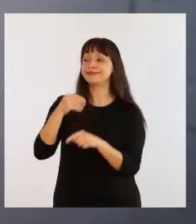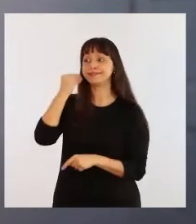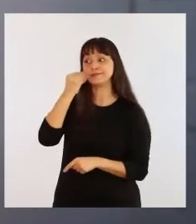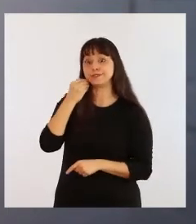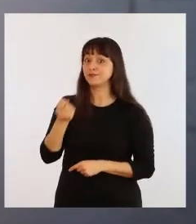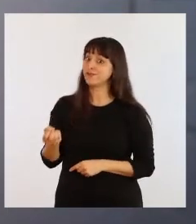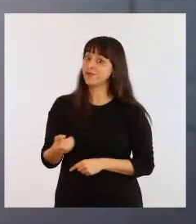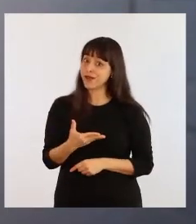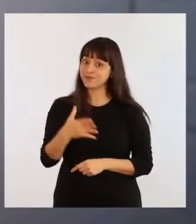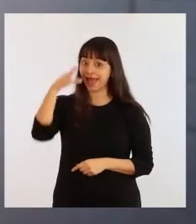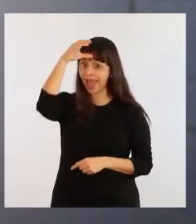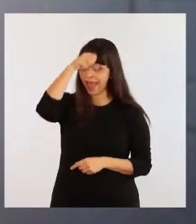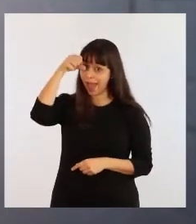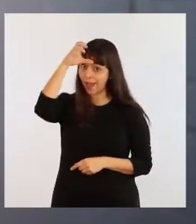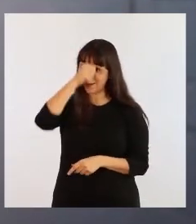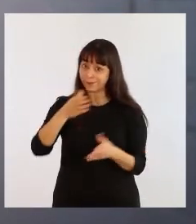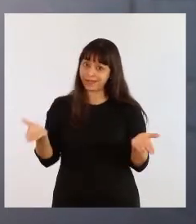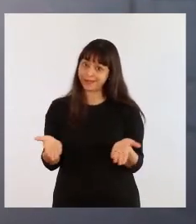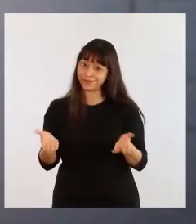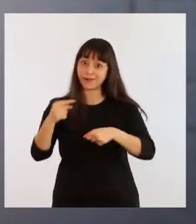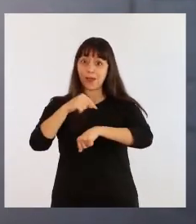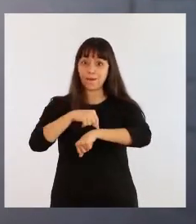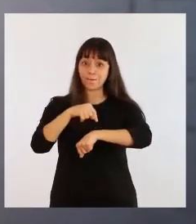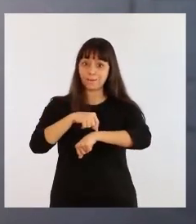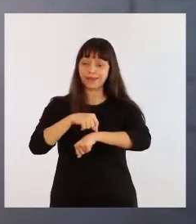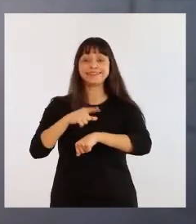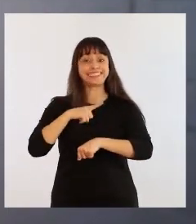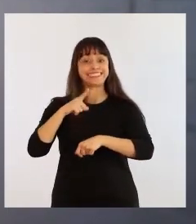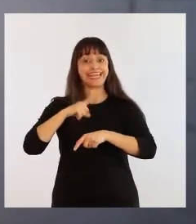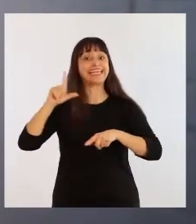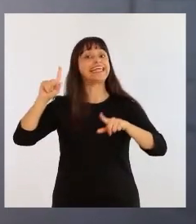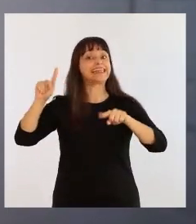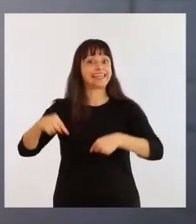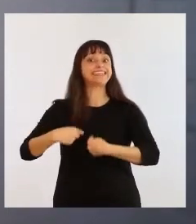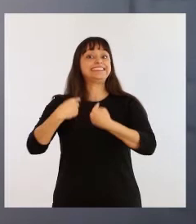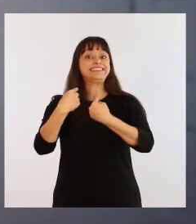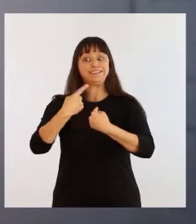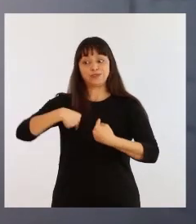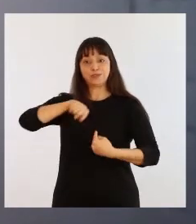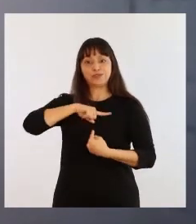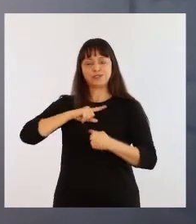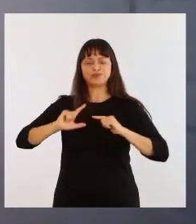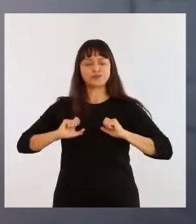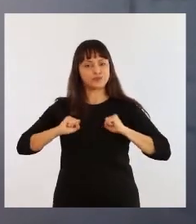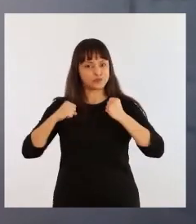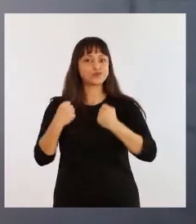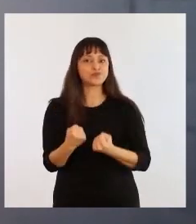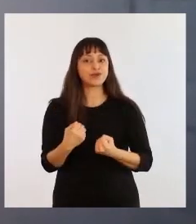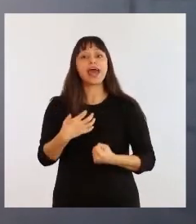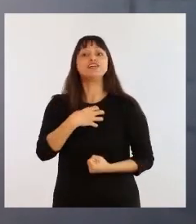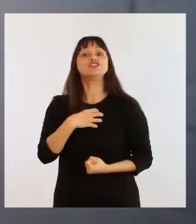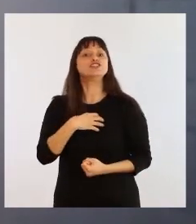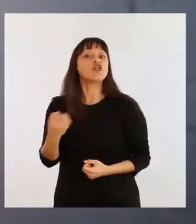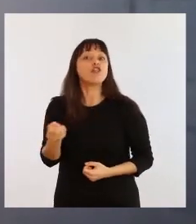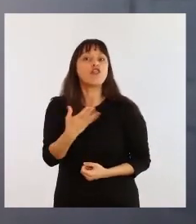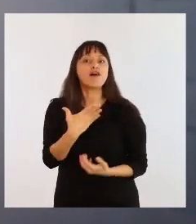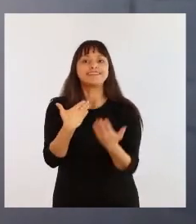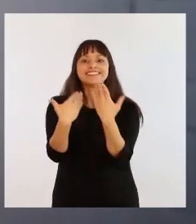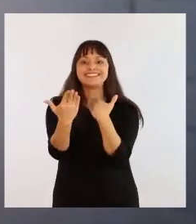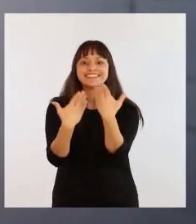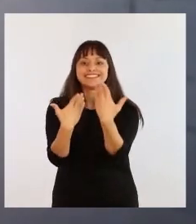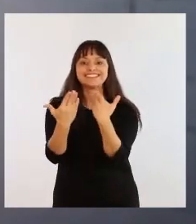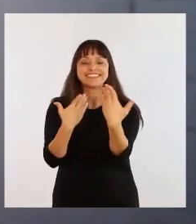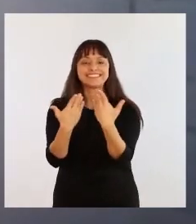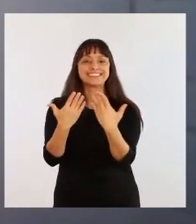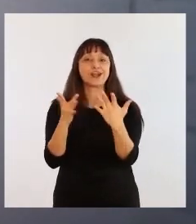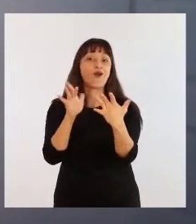tudo isso e com tudo que isso traz de novo, de desafiador para todos nós, novas formas de dialogar e de